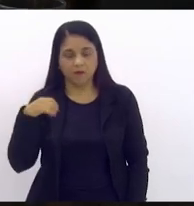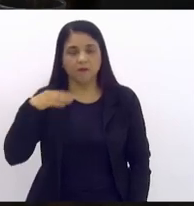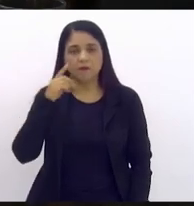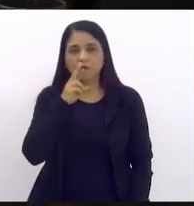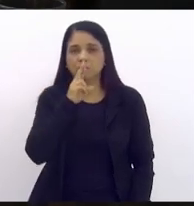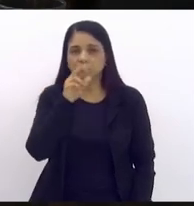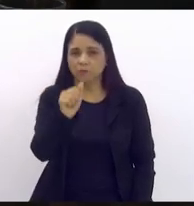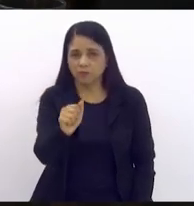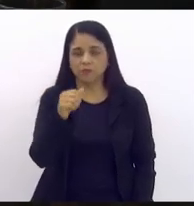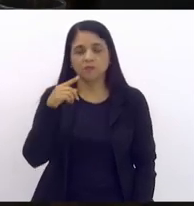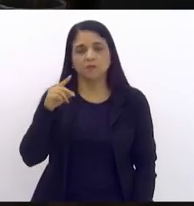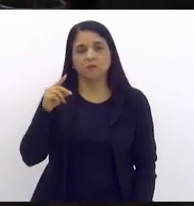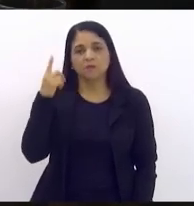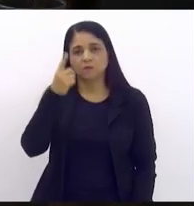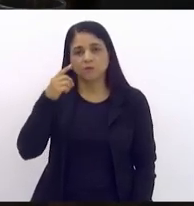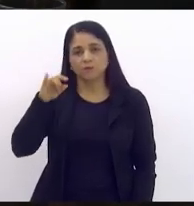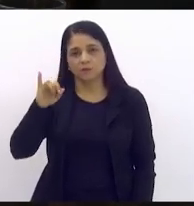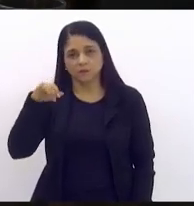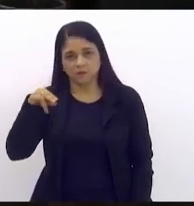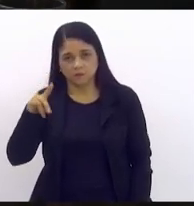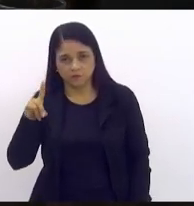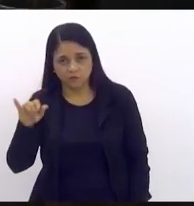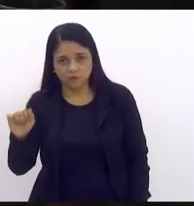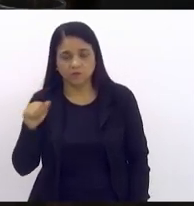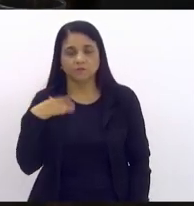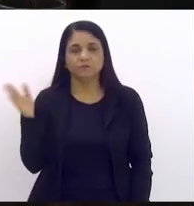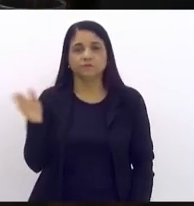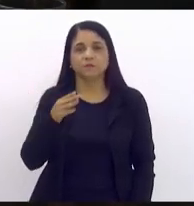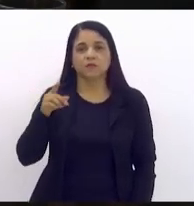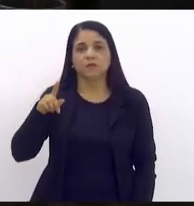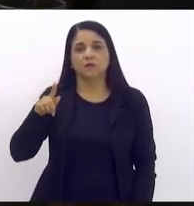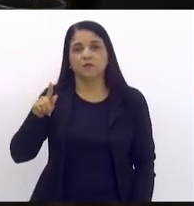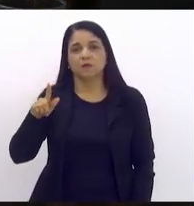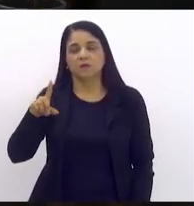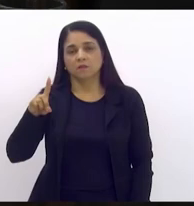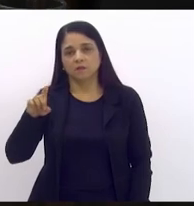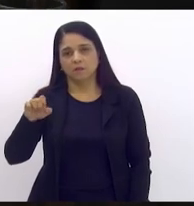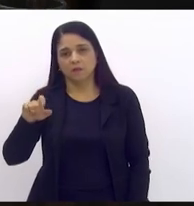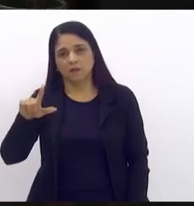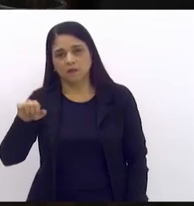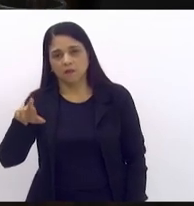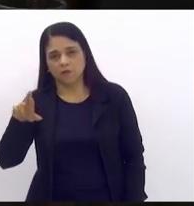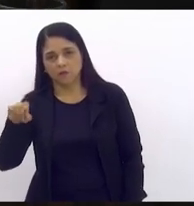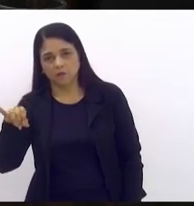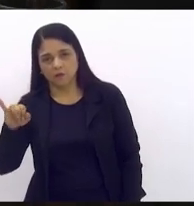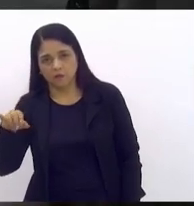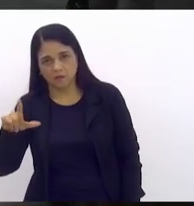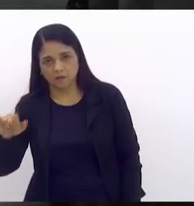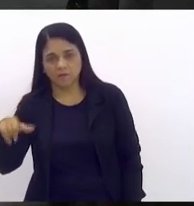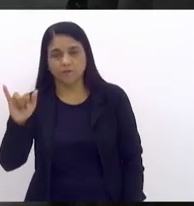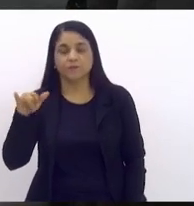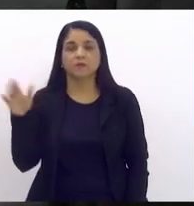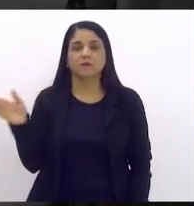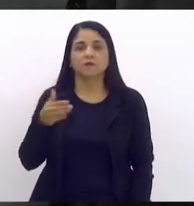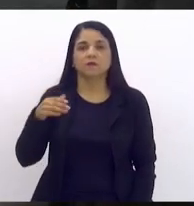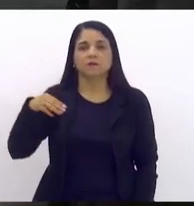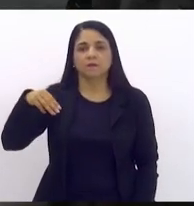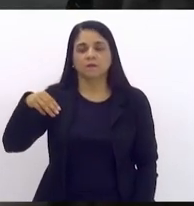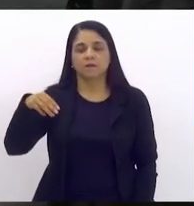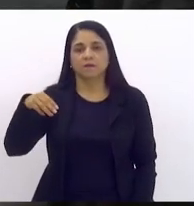deputada Índia Armelau, deputado Guilherme Delaroli, deputada Marta Rocha,